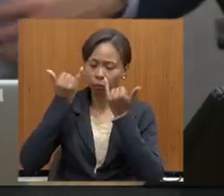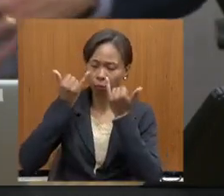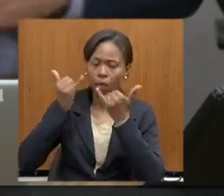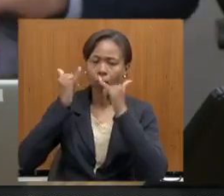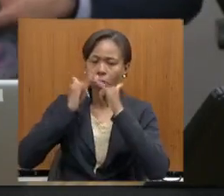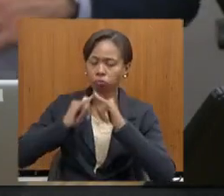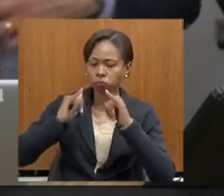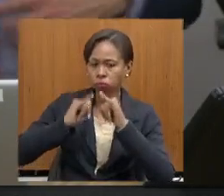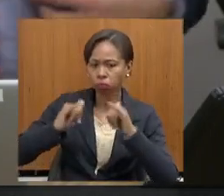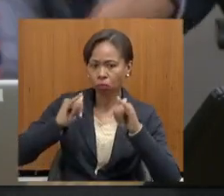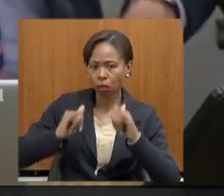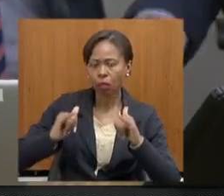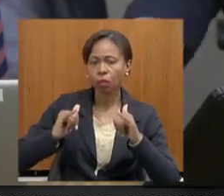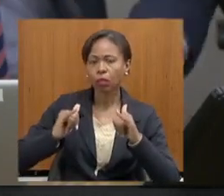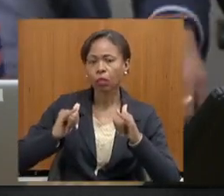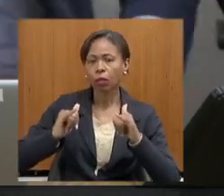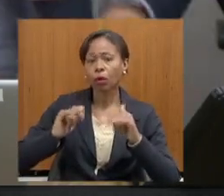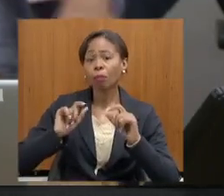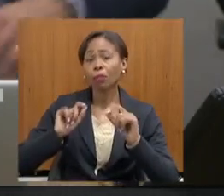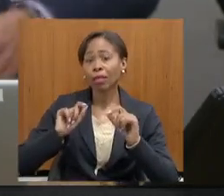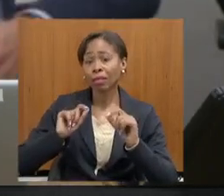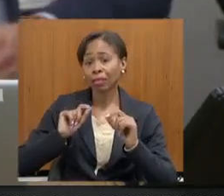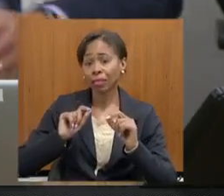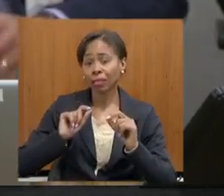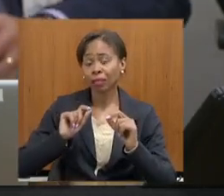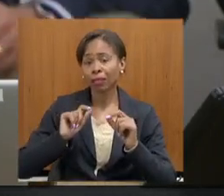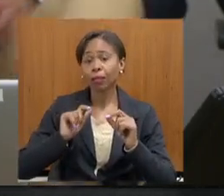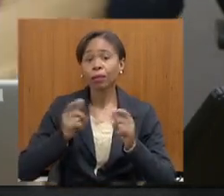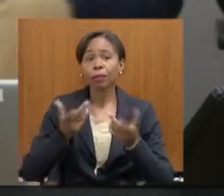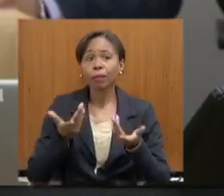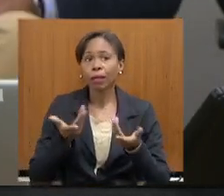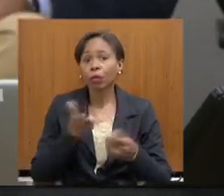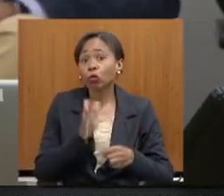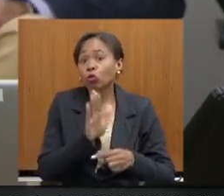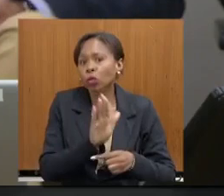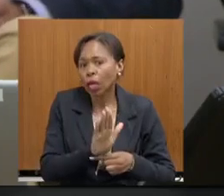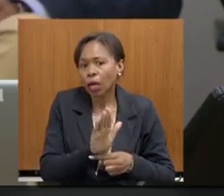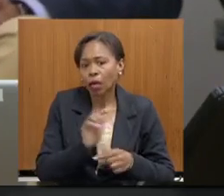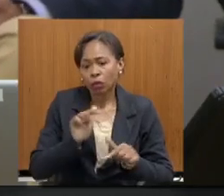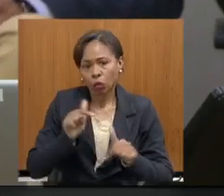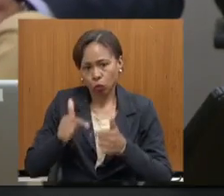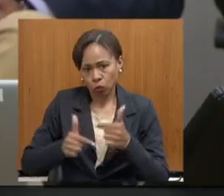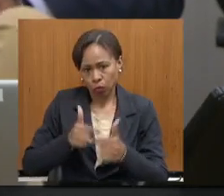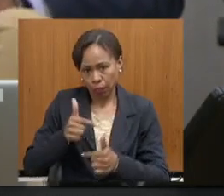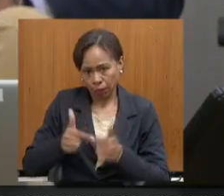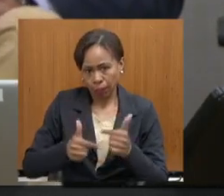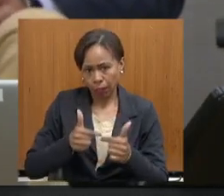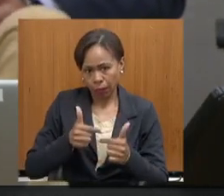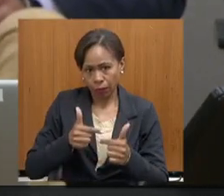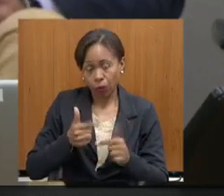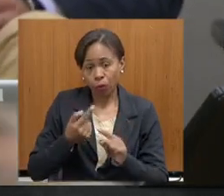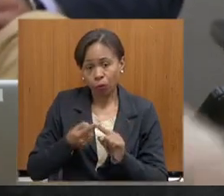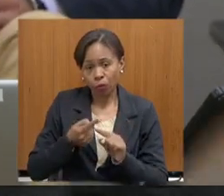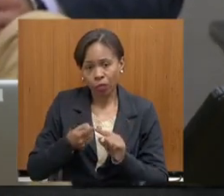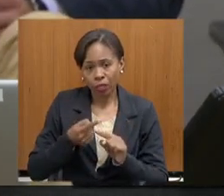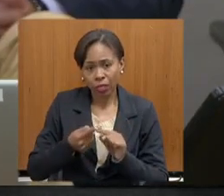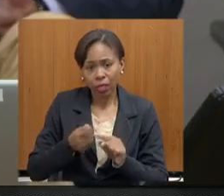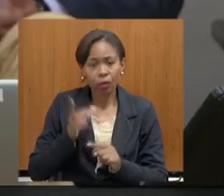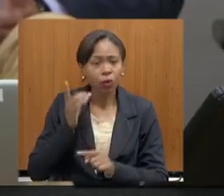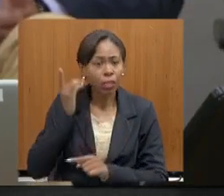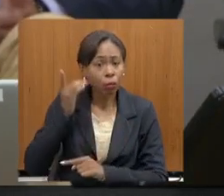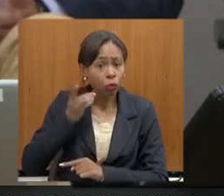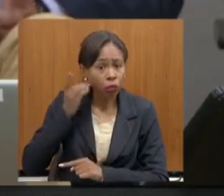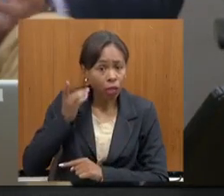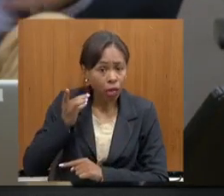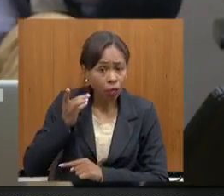para podermos aqui subsidiar os nossos trabalhos para cada Deputado aqui é a parte de